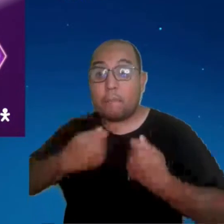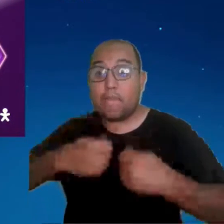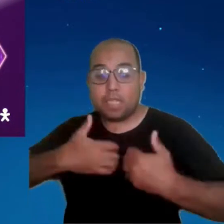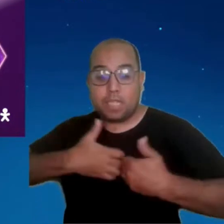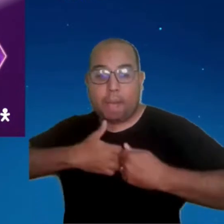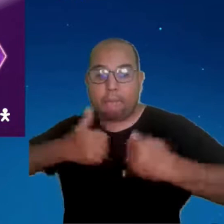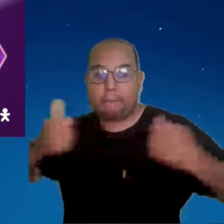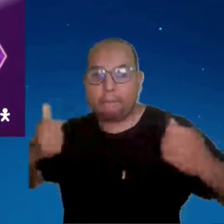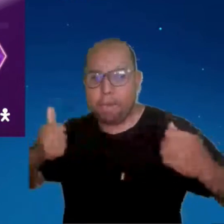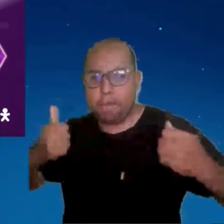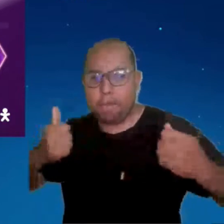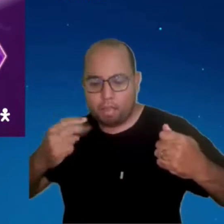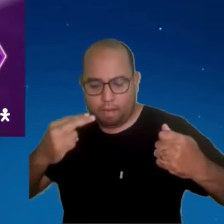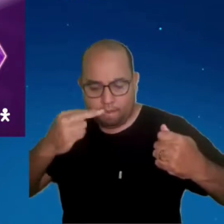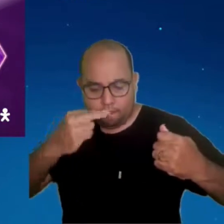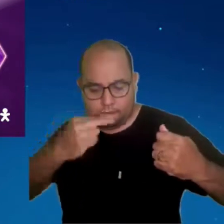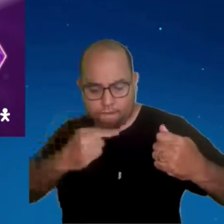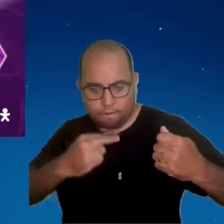Por isso que você tem até dois médicos,